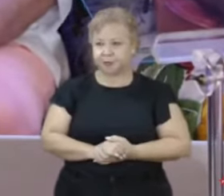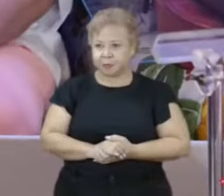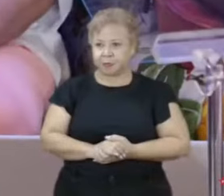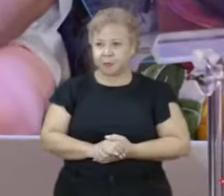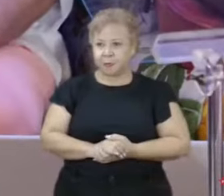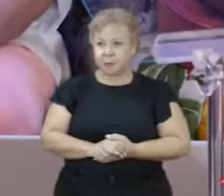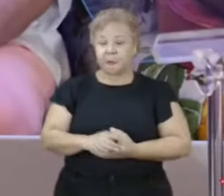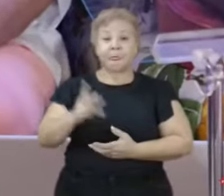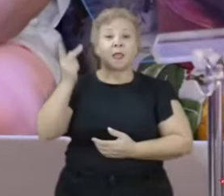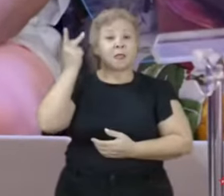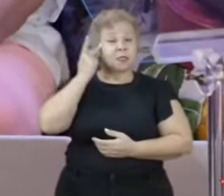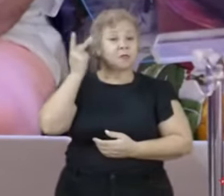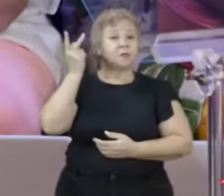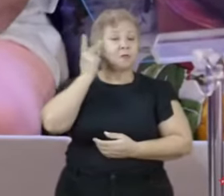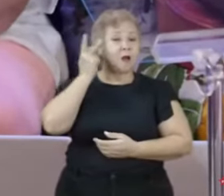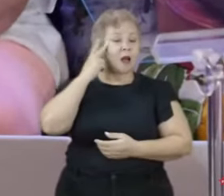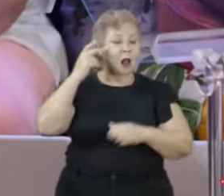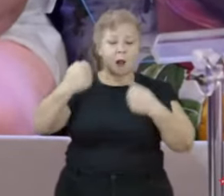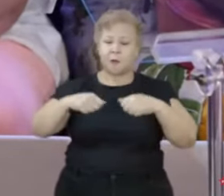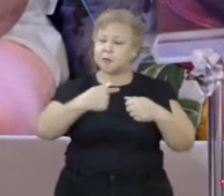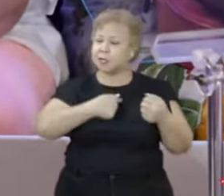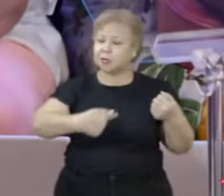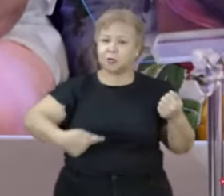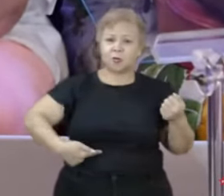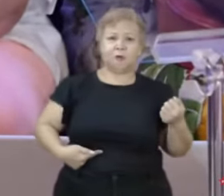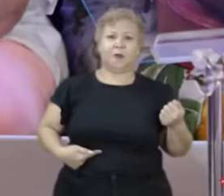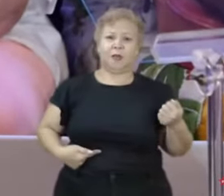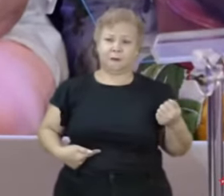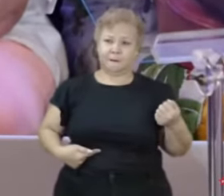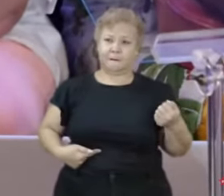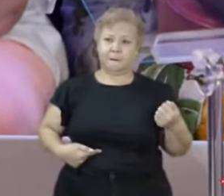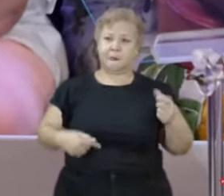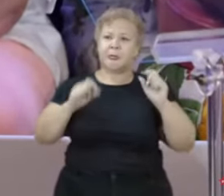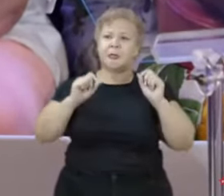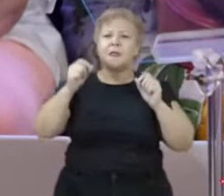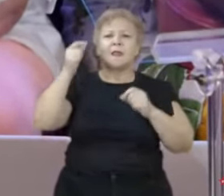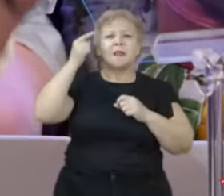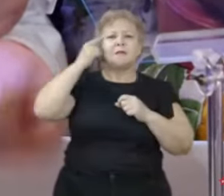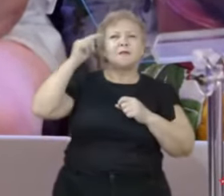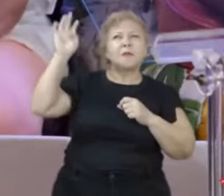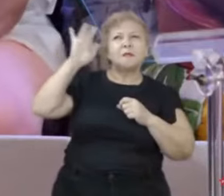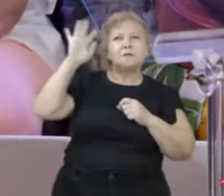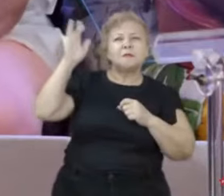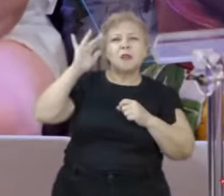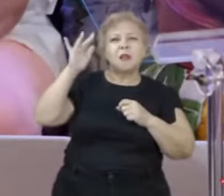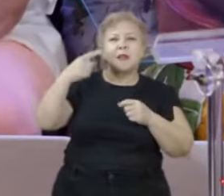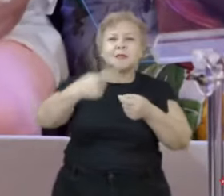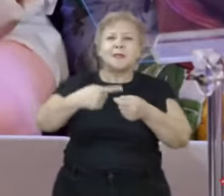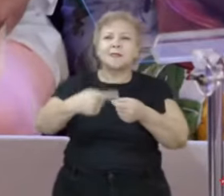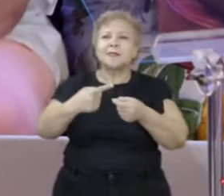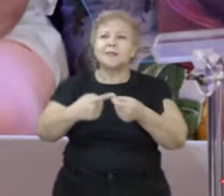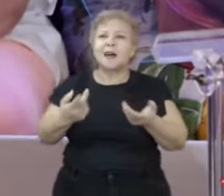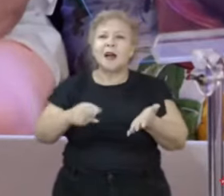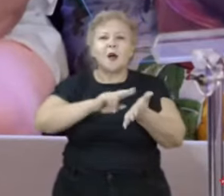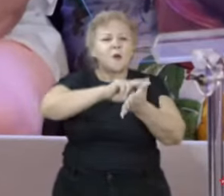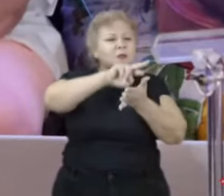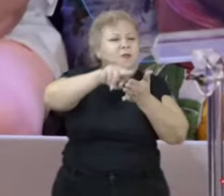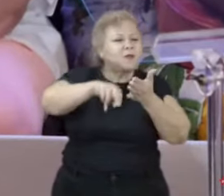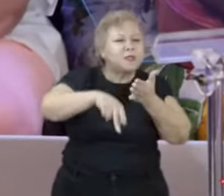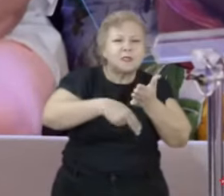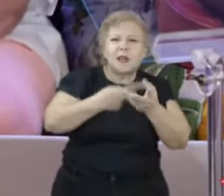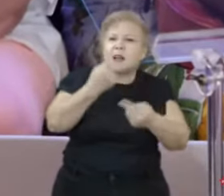São Paulo precisa de um governo que pense a cidade com sua diversidade